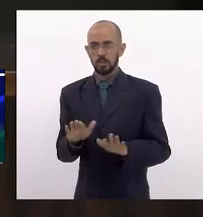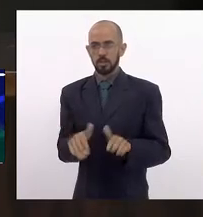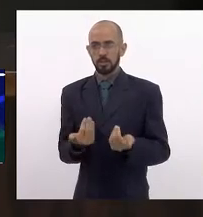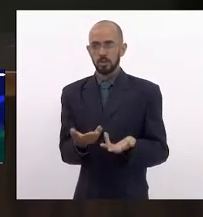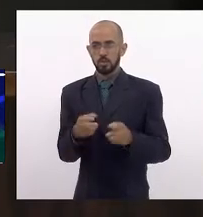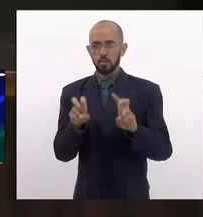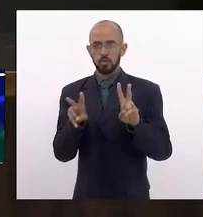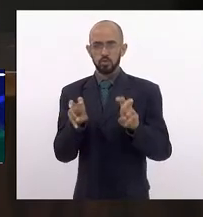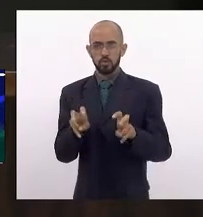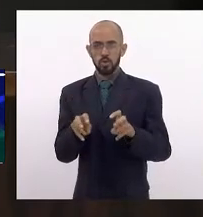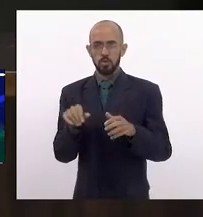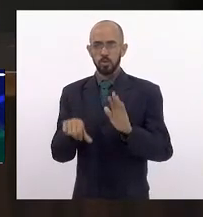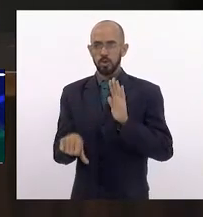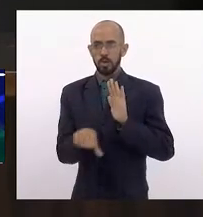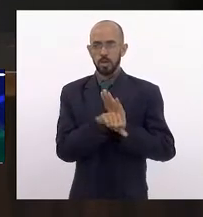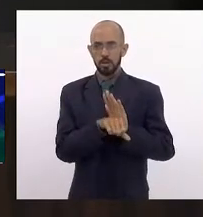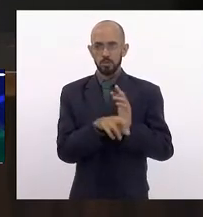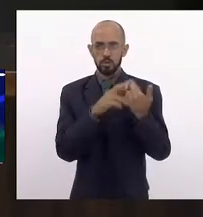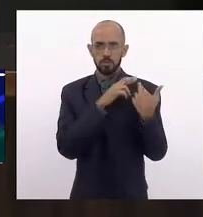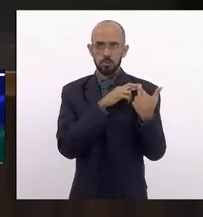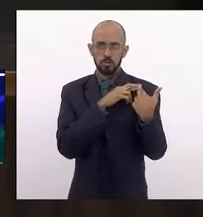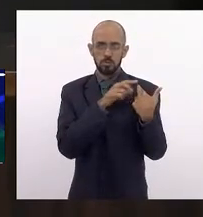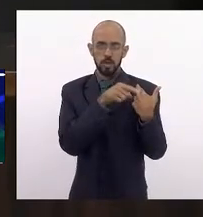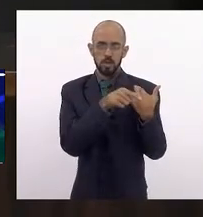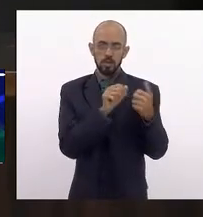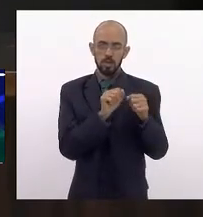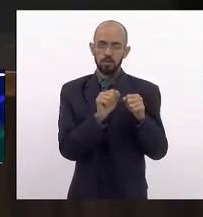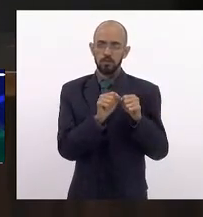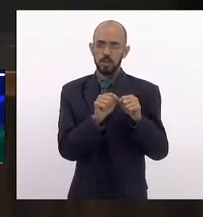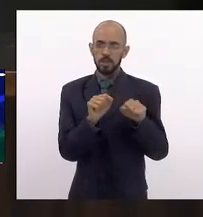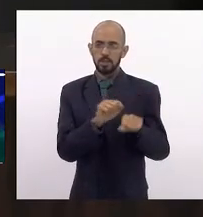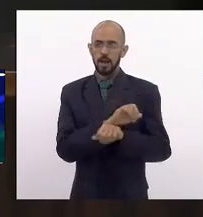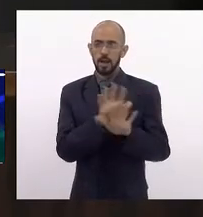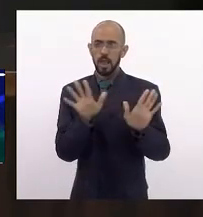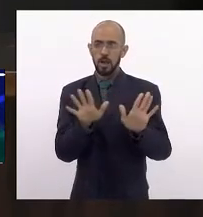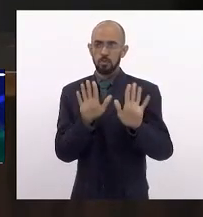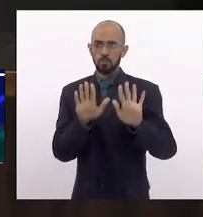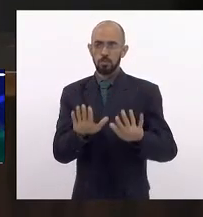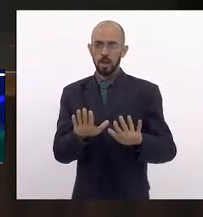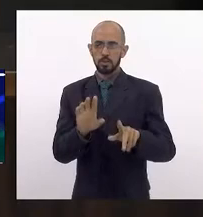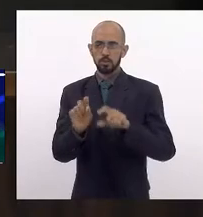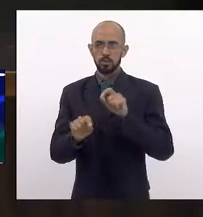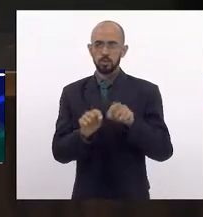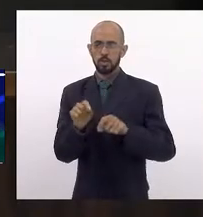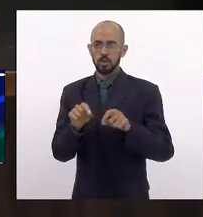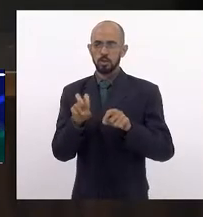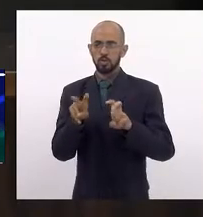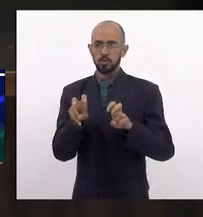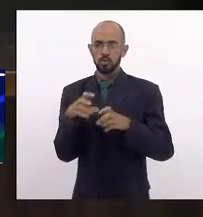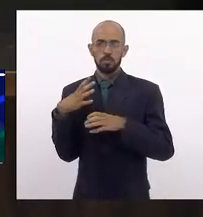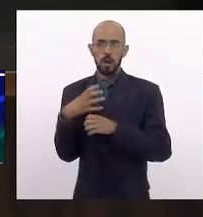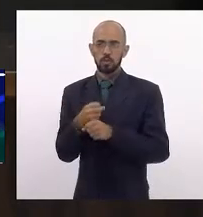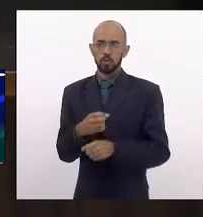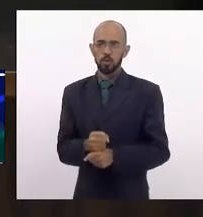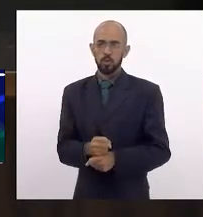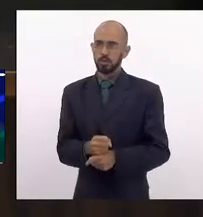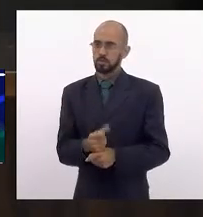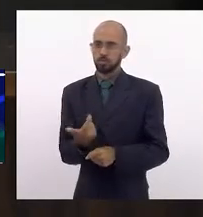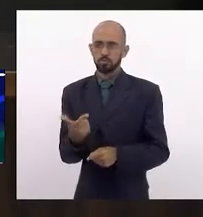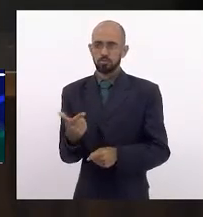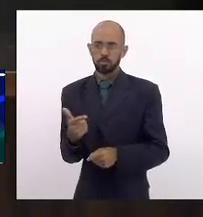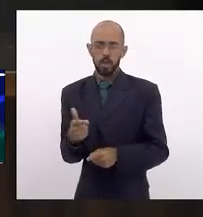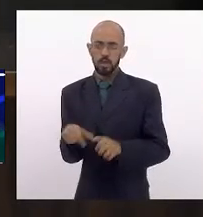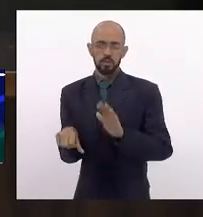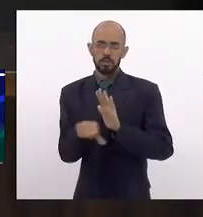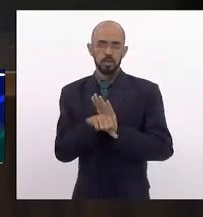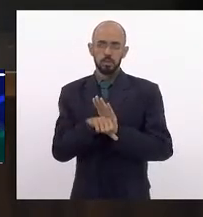relação ao crime de responsabilidade ele fez e ficou Claro mas não tem em relação às contas nada de creme de leite moça do